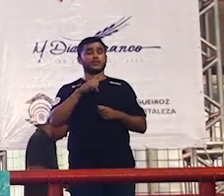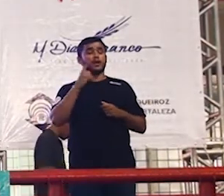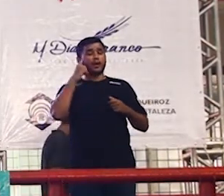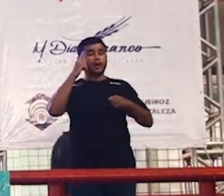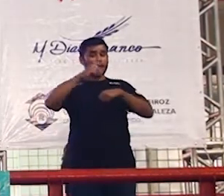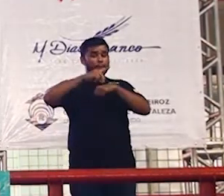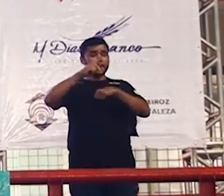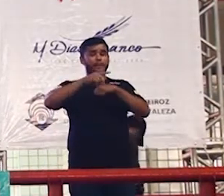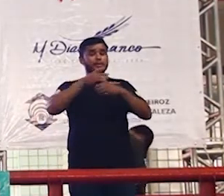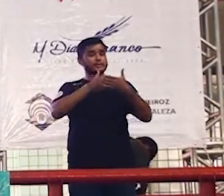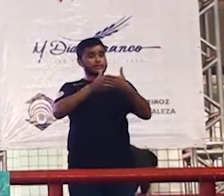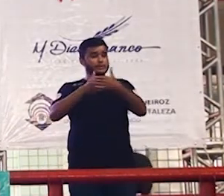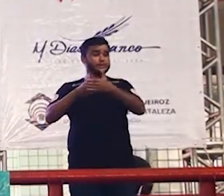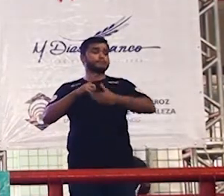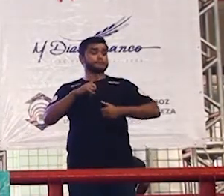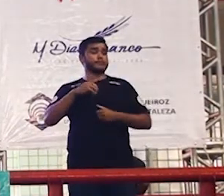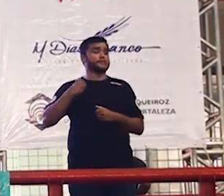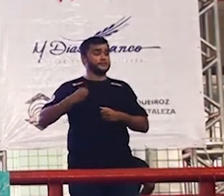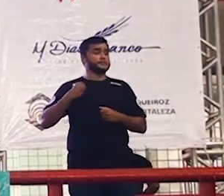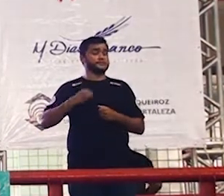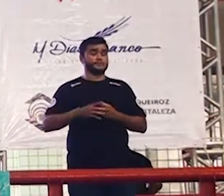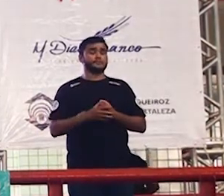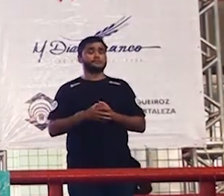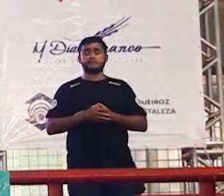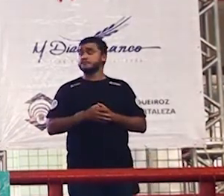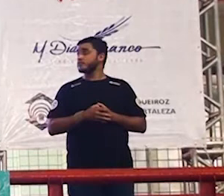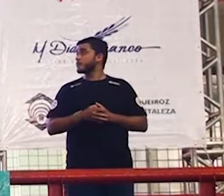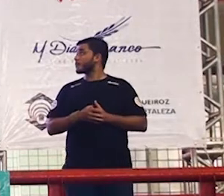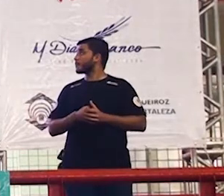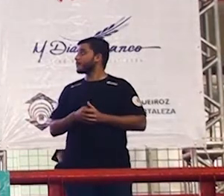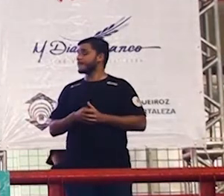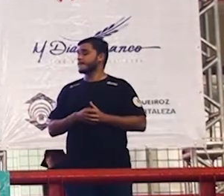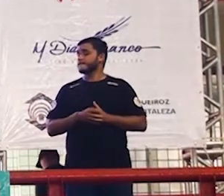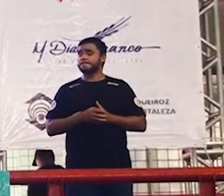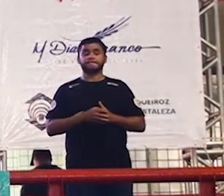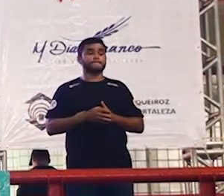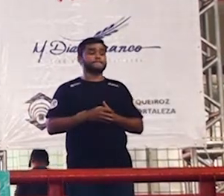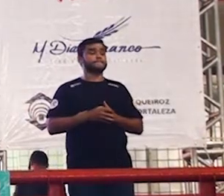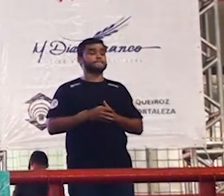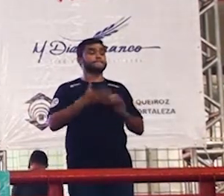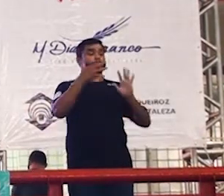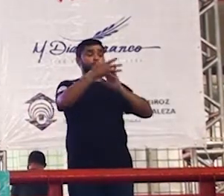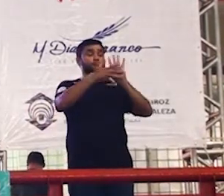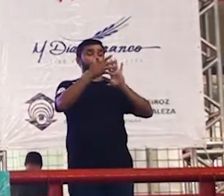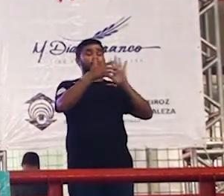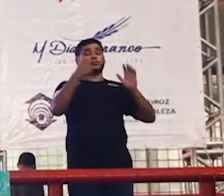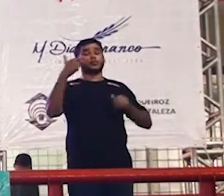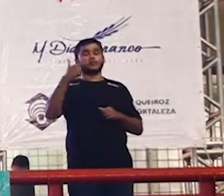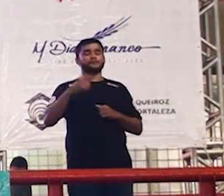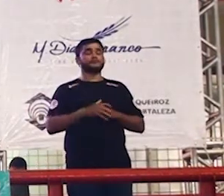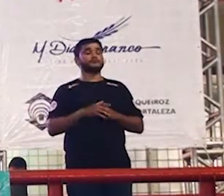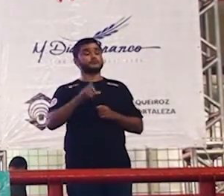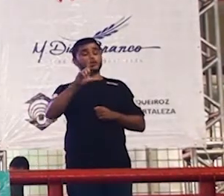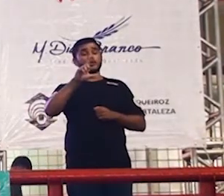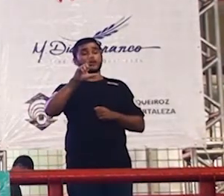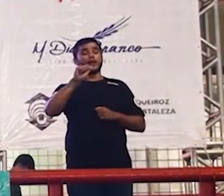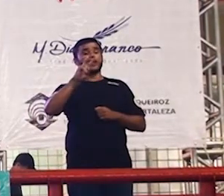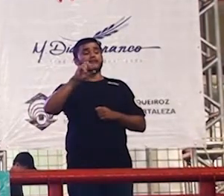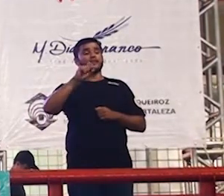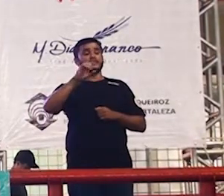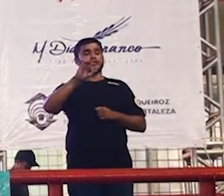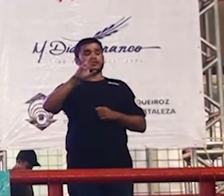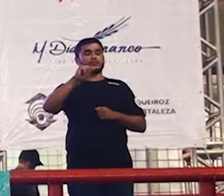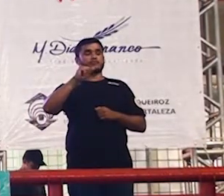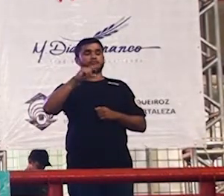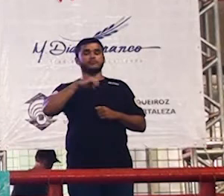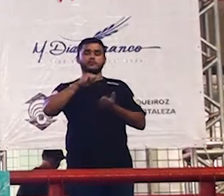obstáculo, caminho é vida. Texto 2. As lavadeiras de Mossoró, cada uma tem